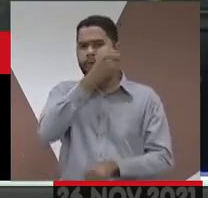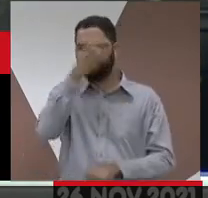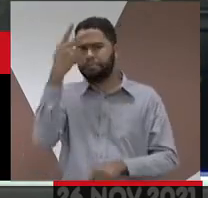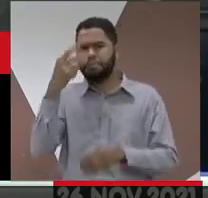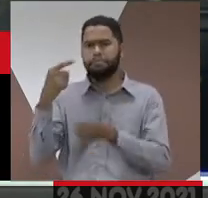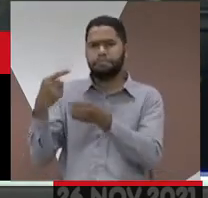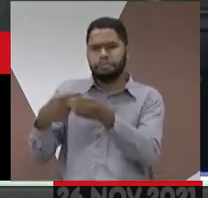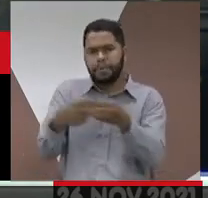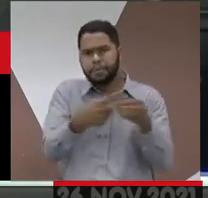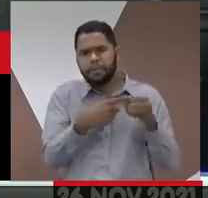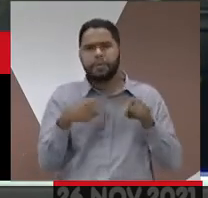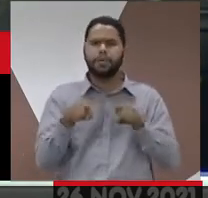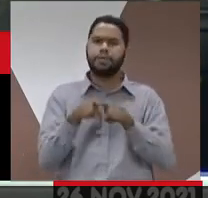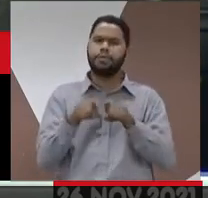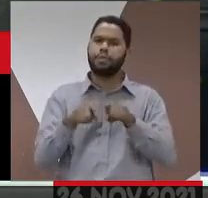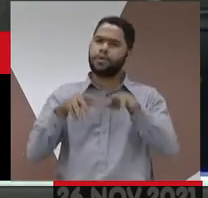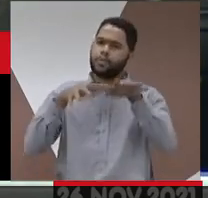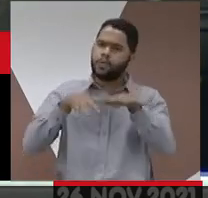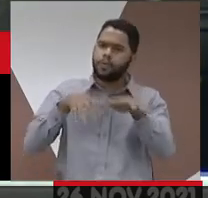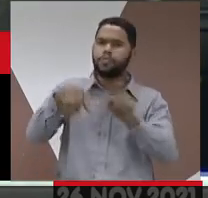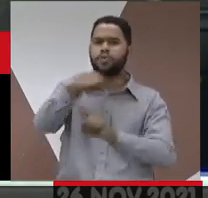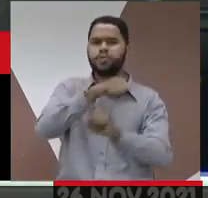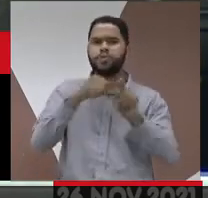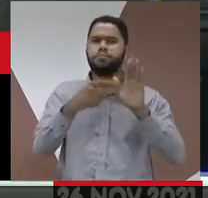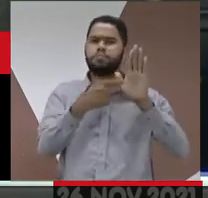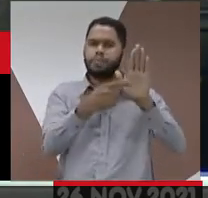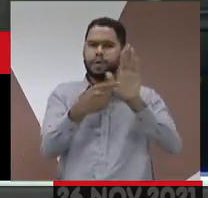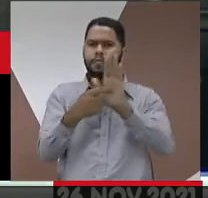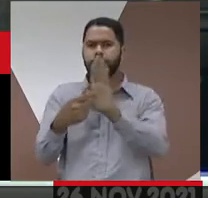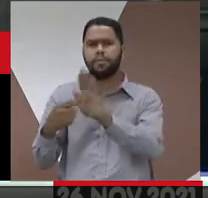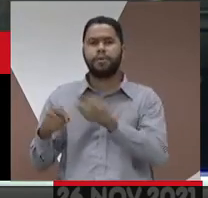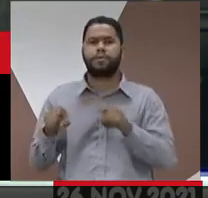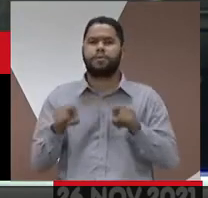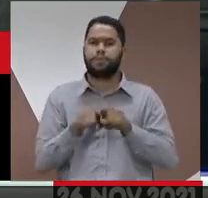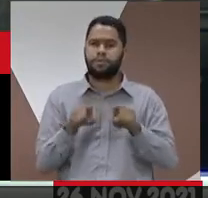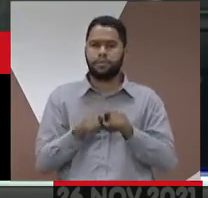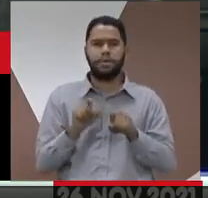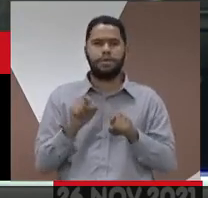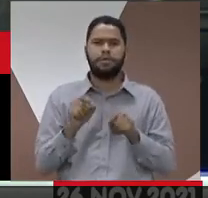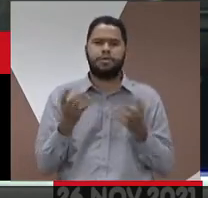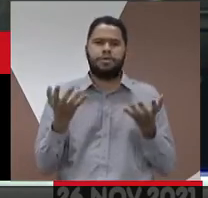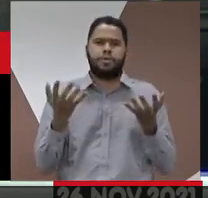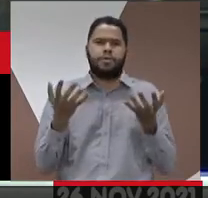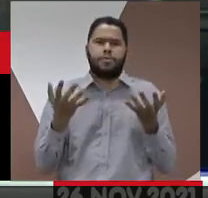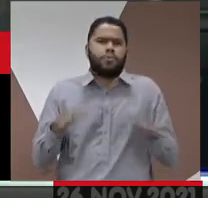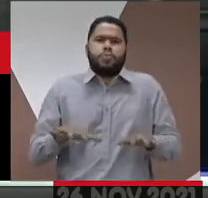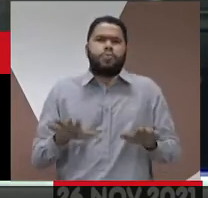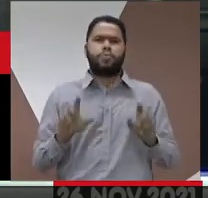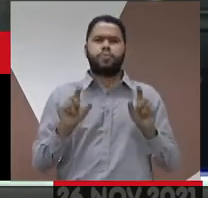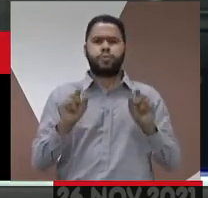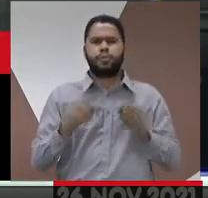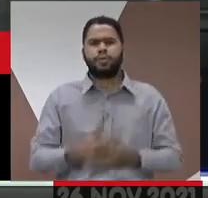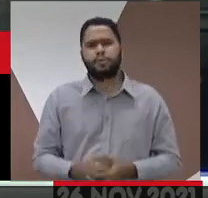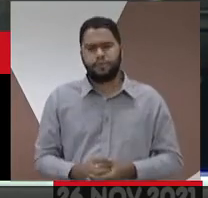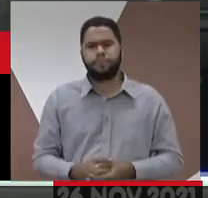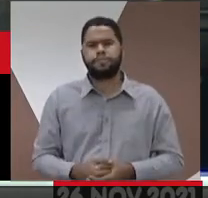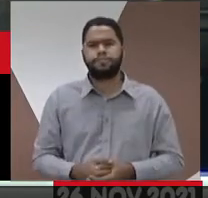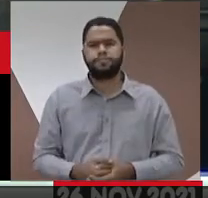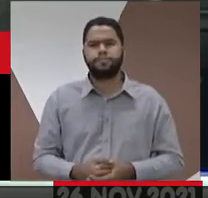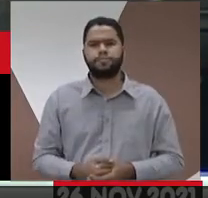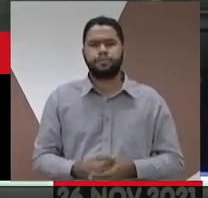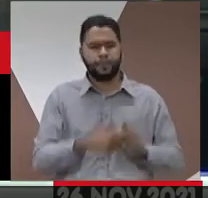prefeitos, os movimentos sociais que aqui se manifestaram, não querem de maneira nenhuma que